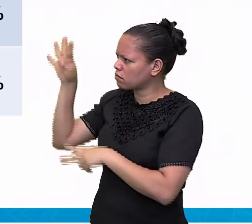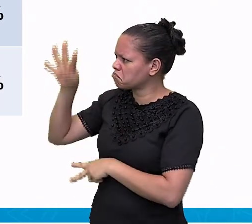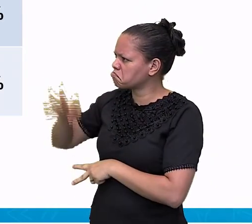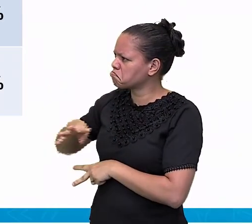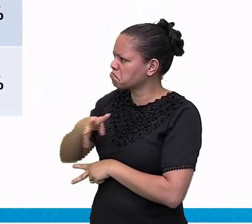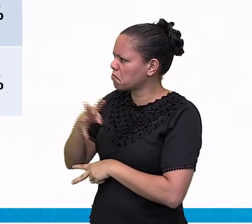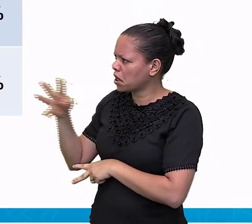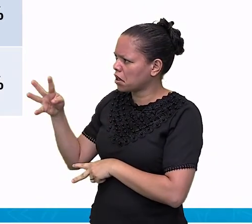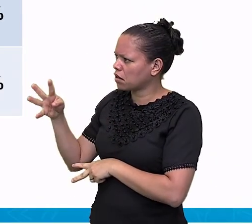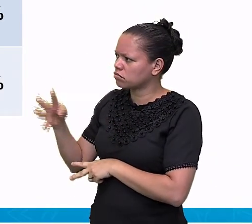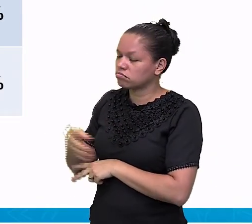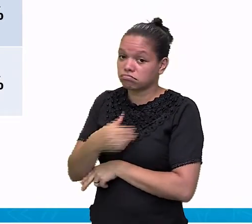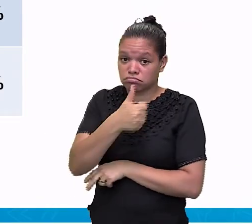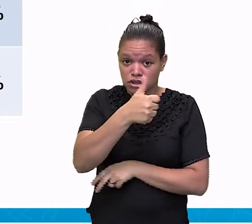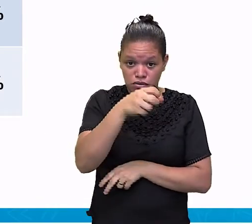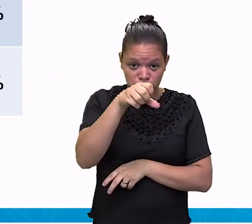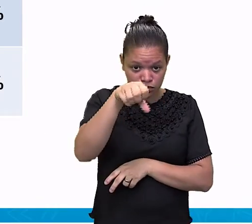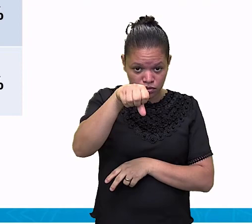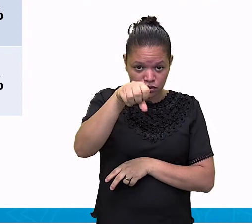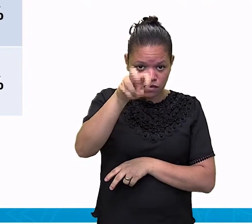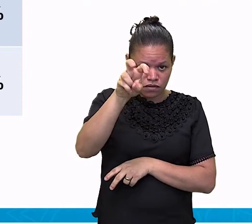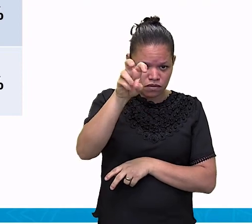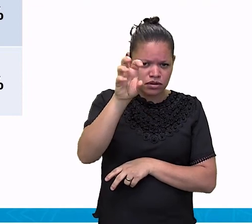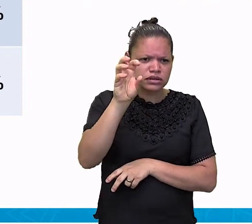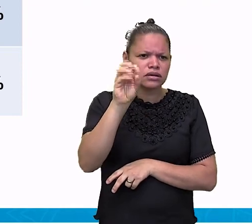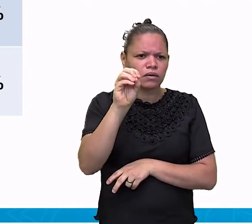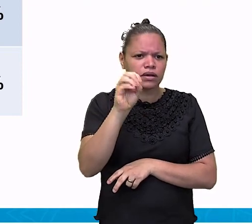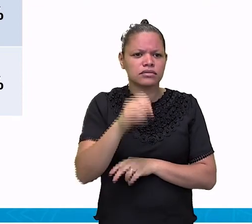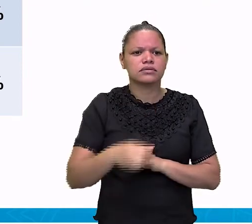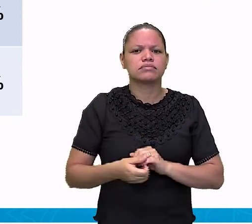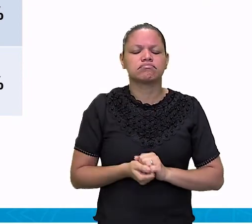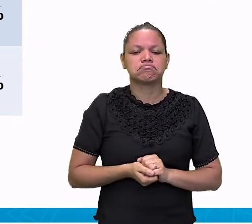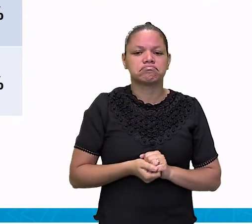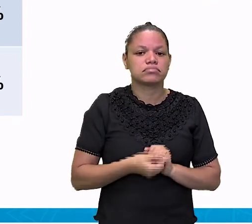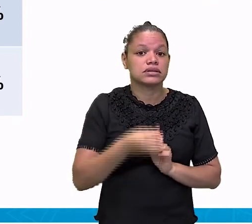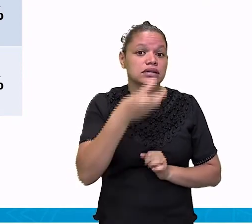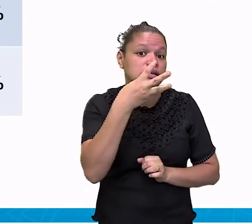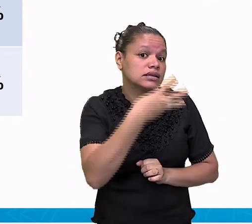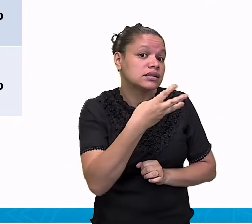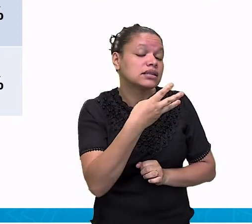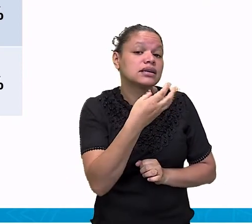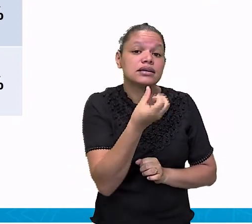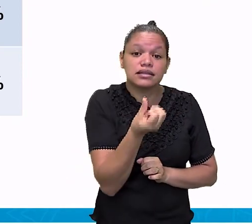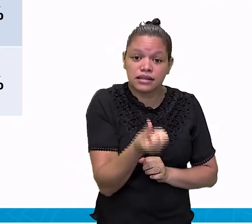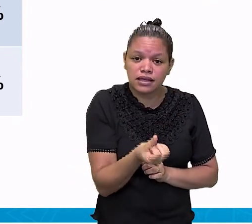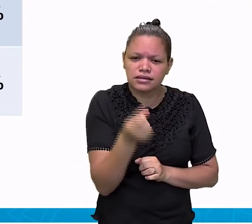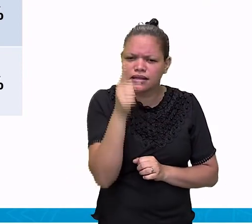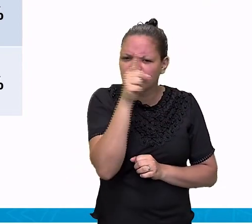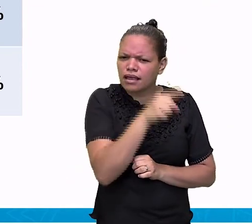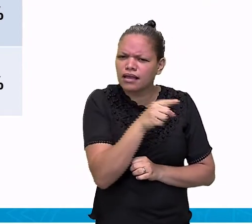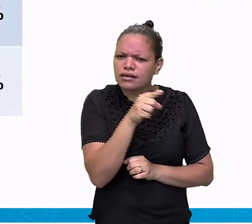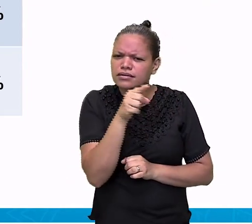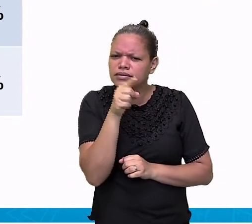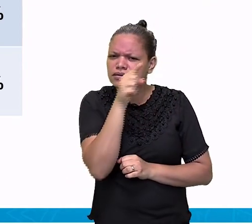Então, 1950, 36% era da população urbana e